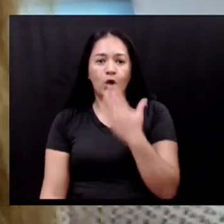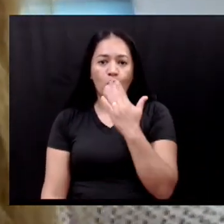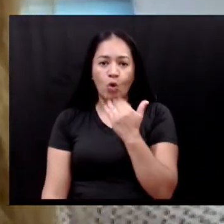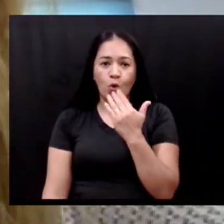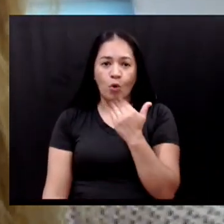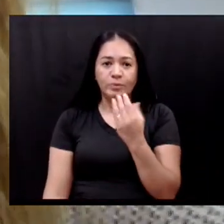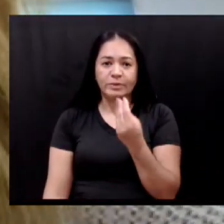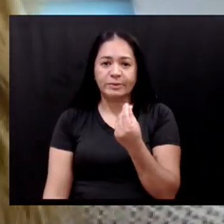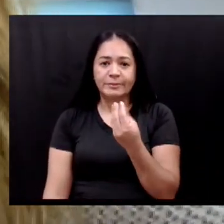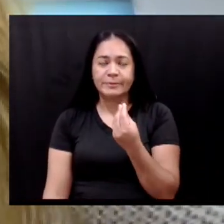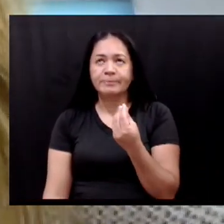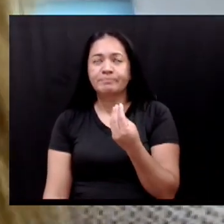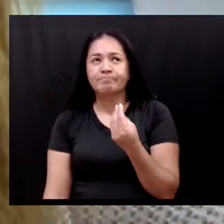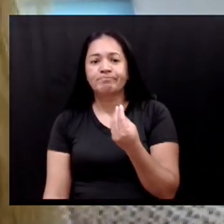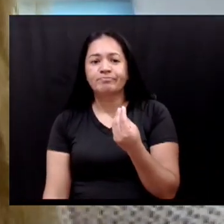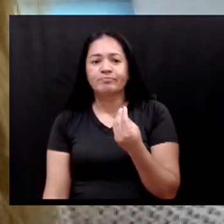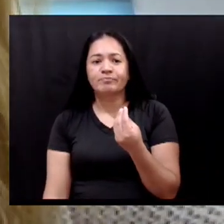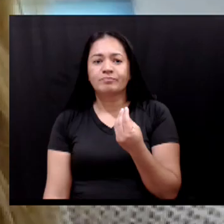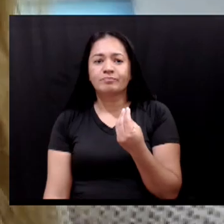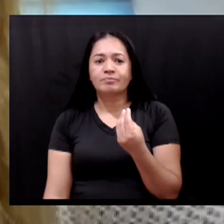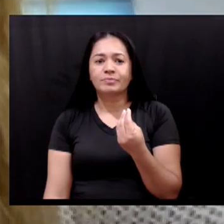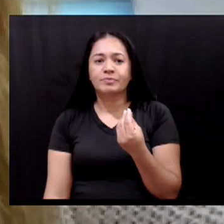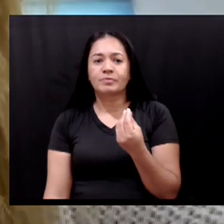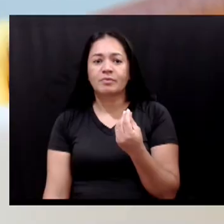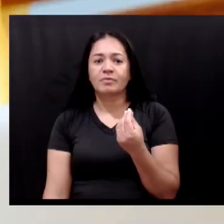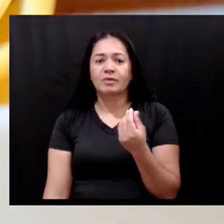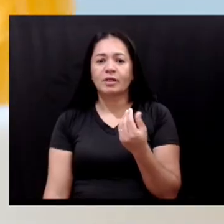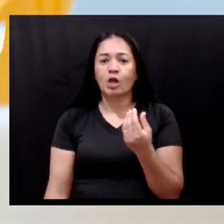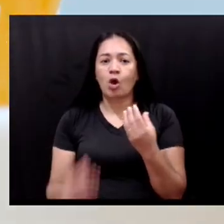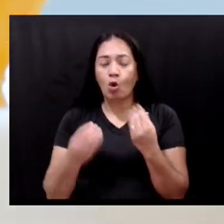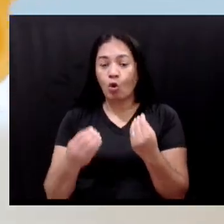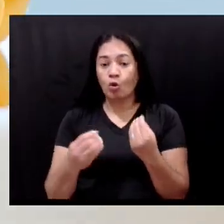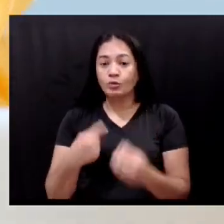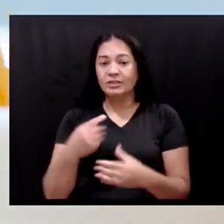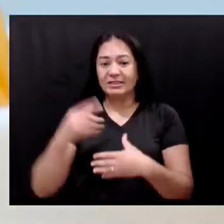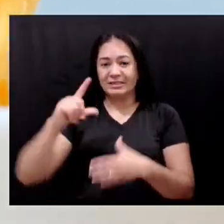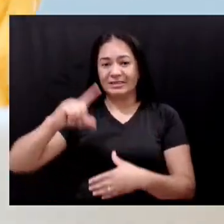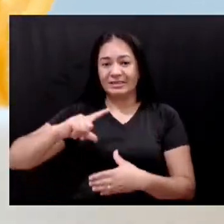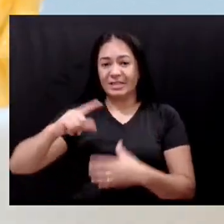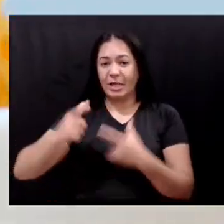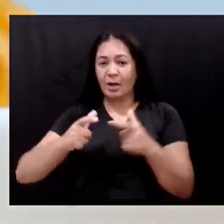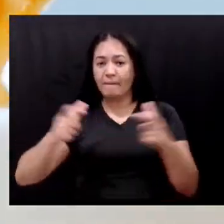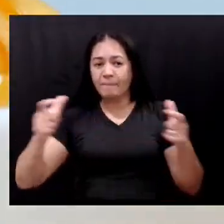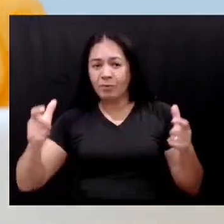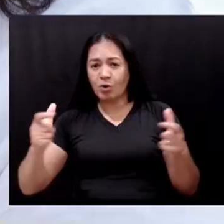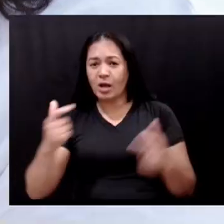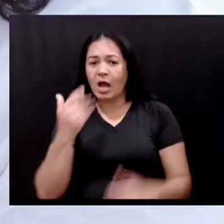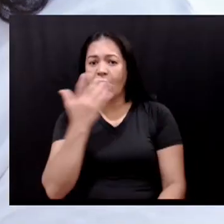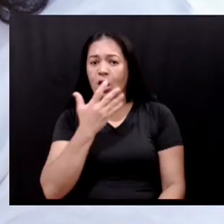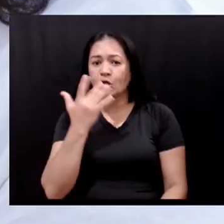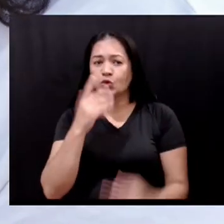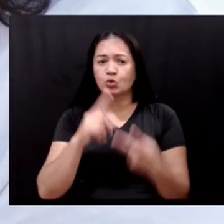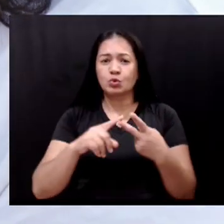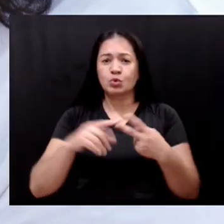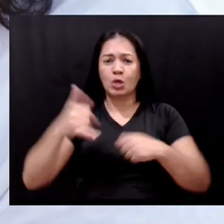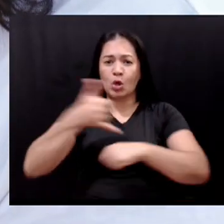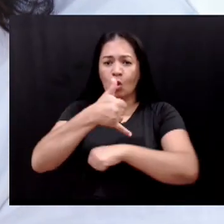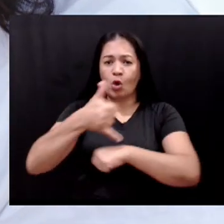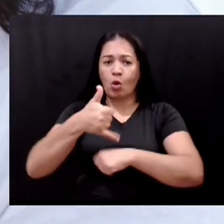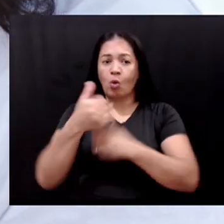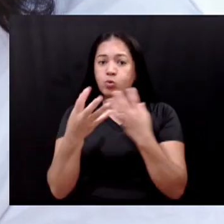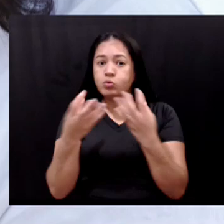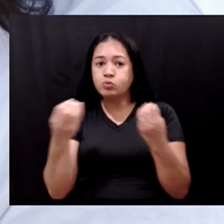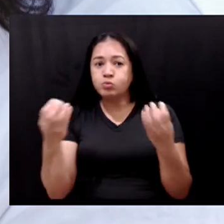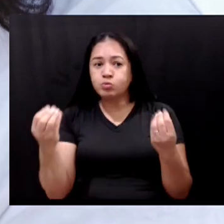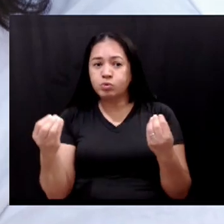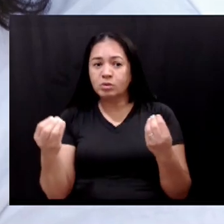assim, viciantes, no sentido de que, como eles contêm, na grande maioria, muito açúcar, muita gordura, eles geram uma